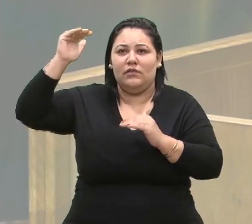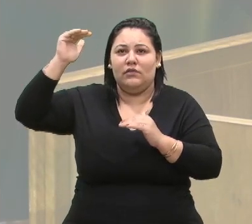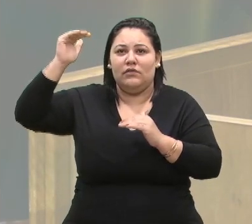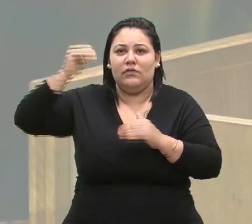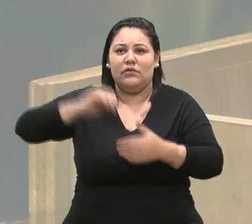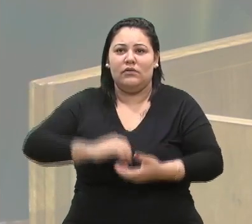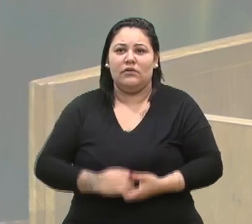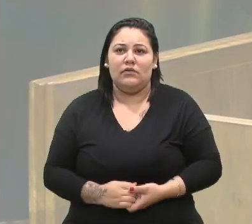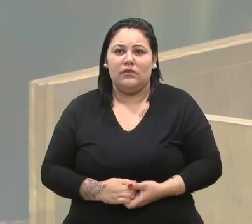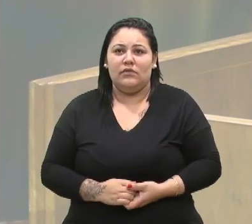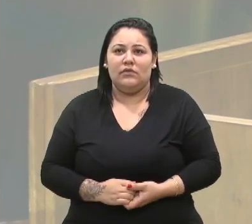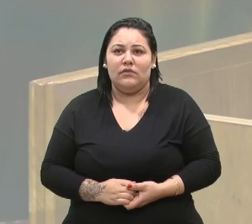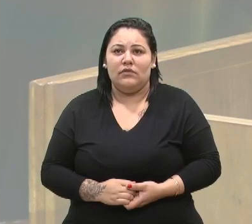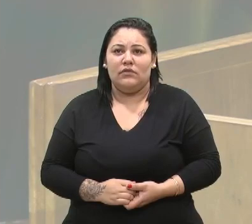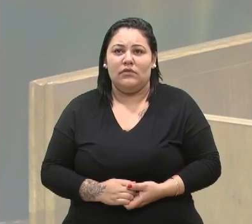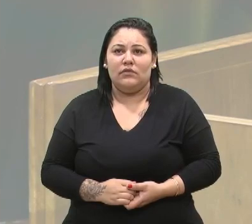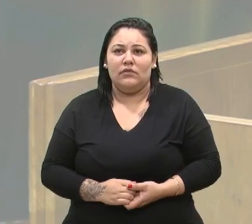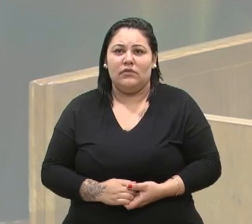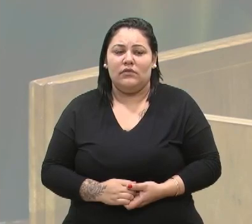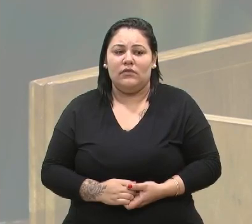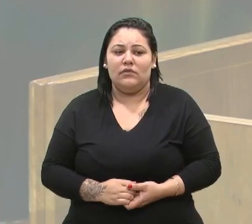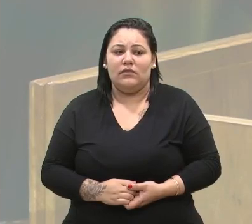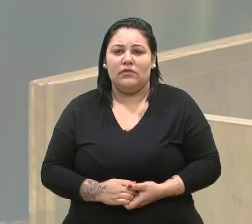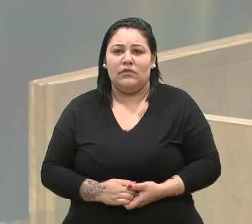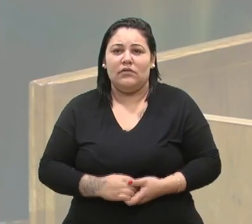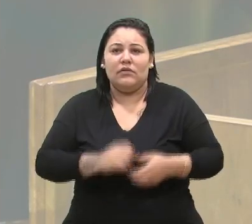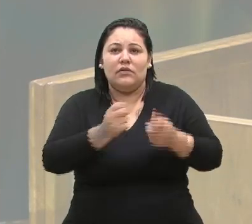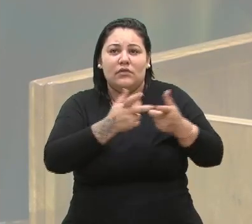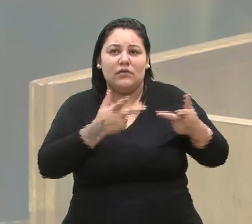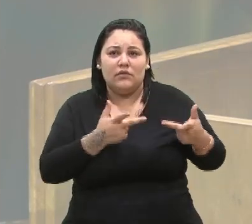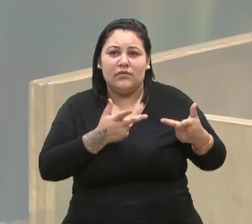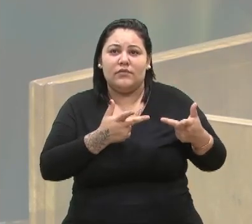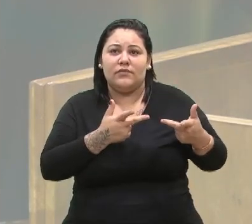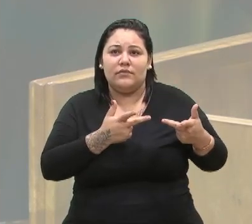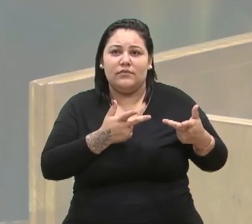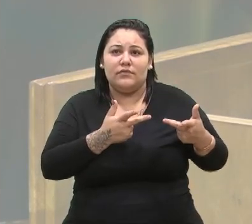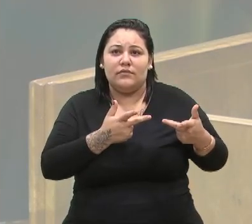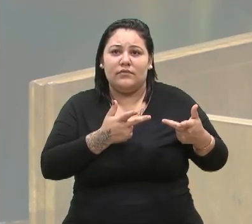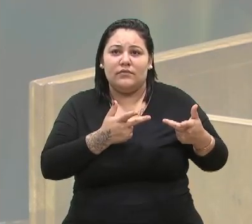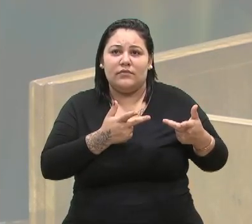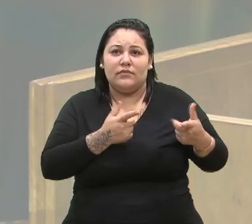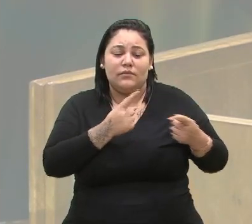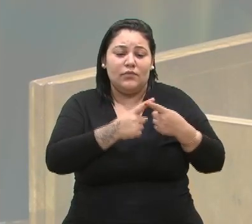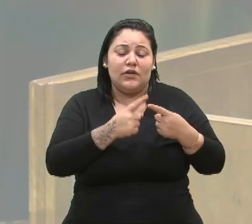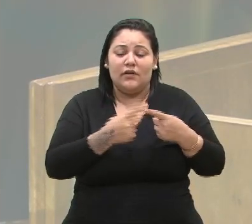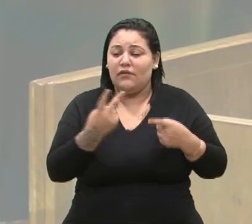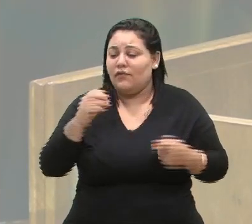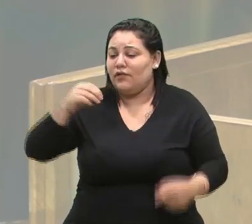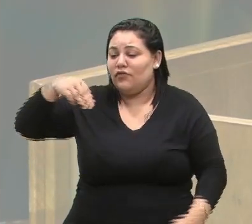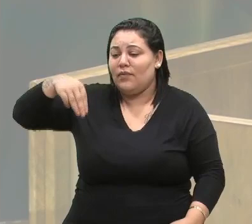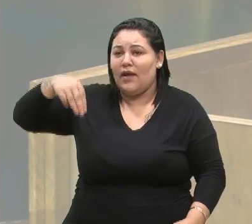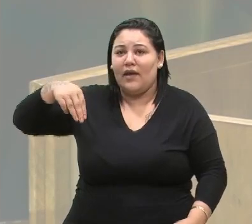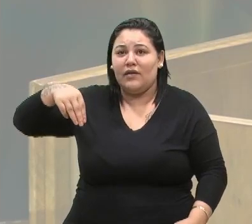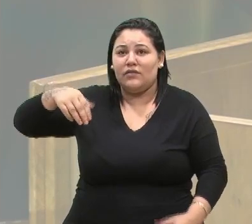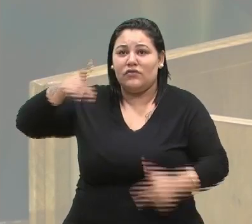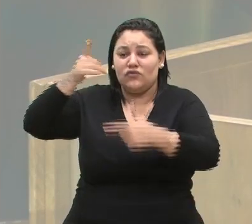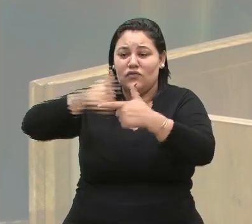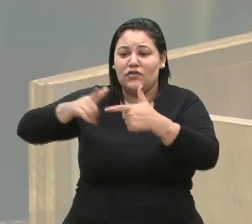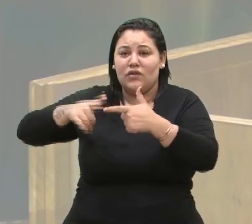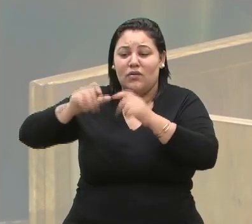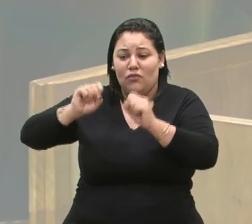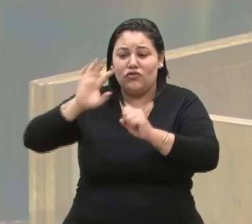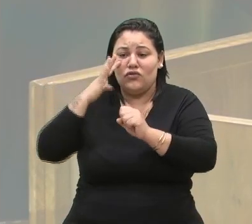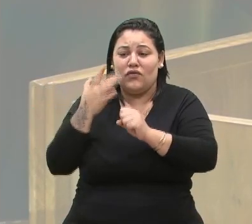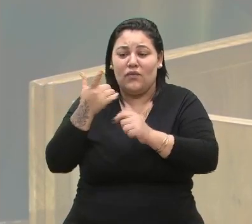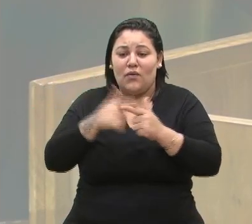Essas questões sensibilizam. Porque daqui a pouco, 20 metros de divisória pode resolver o problema de uma